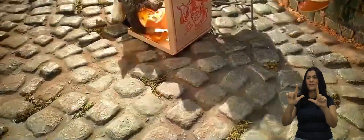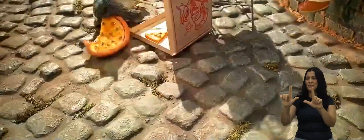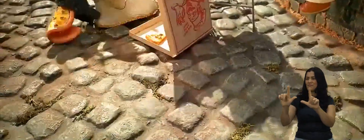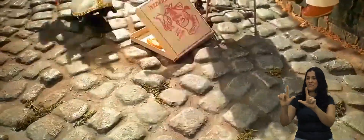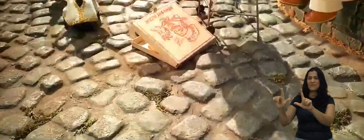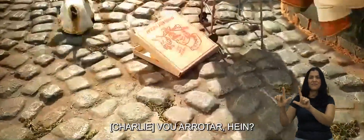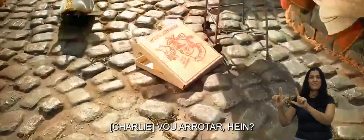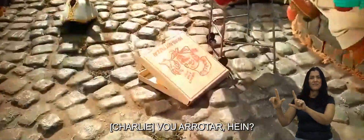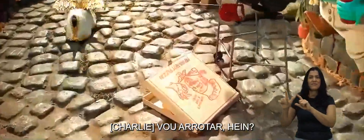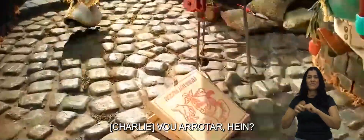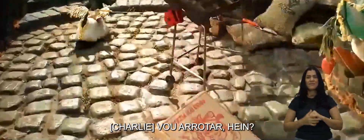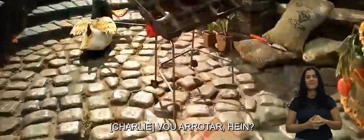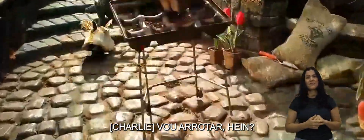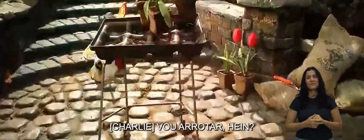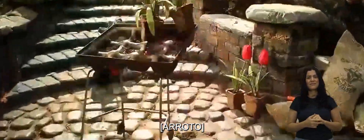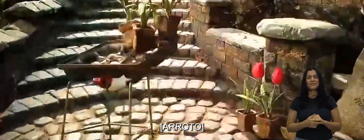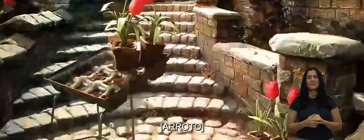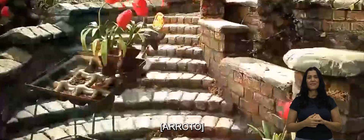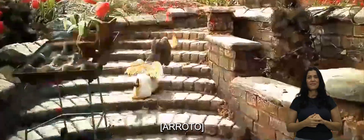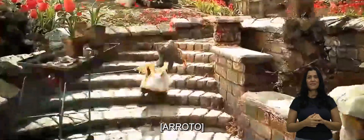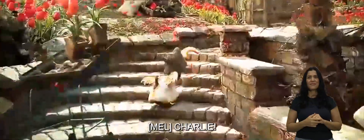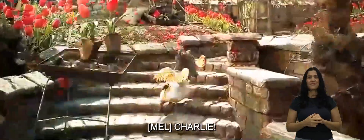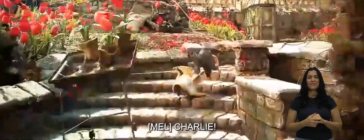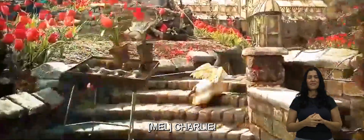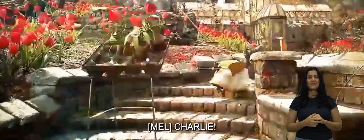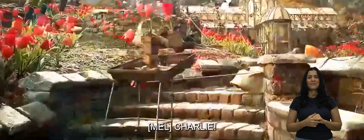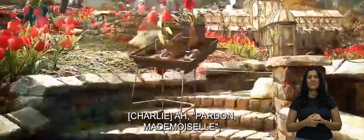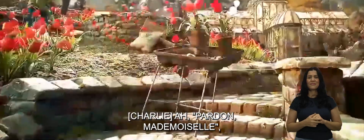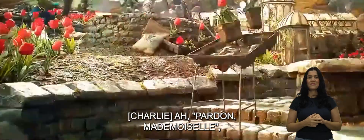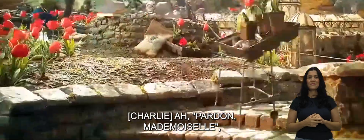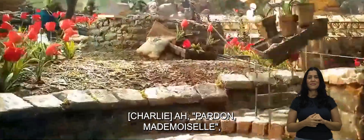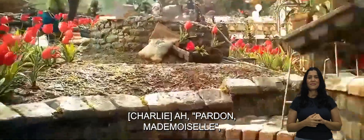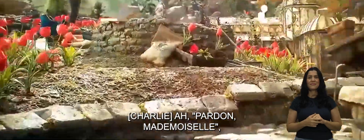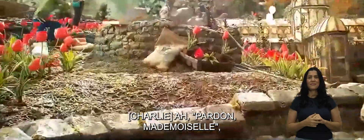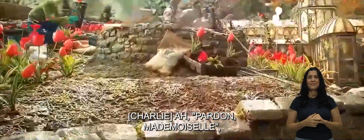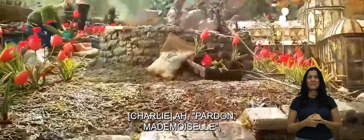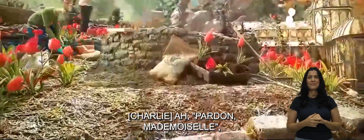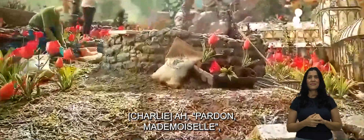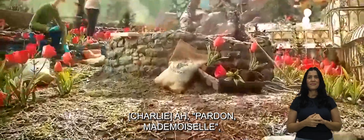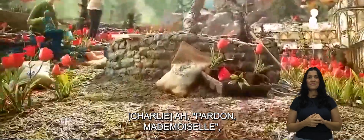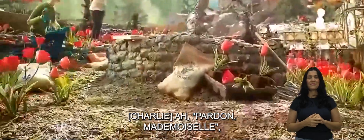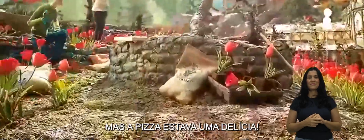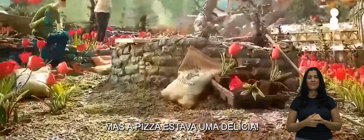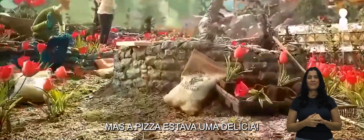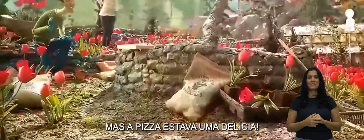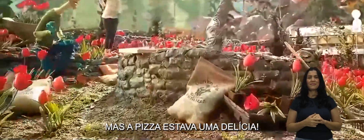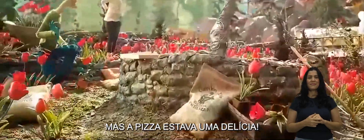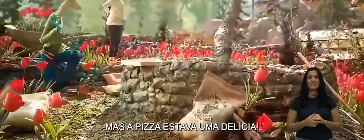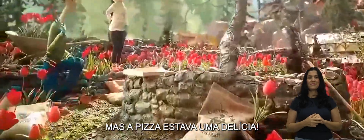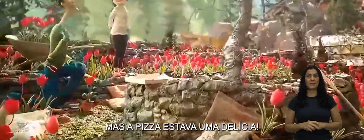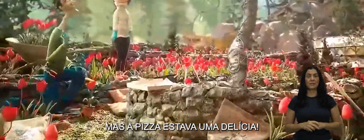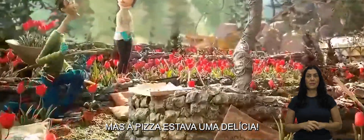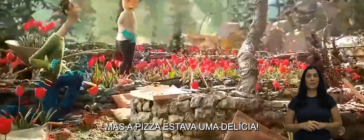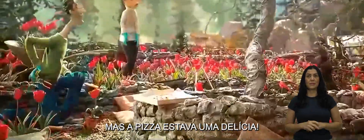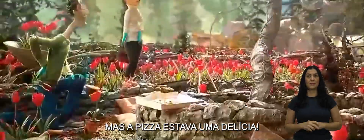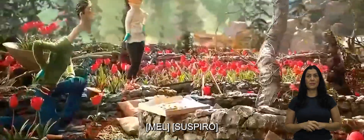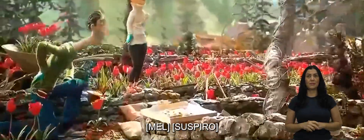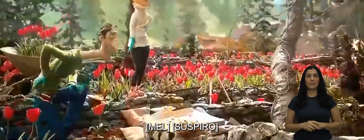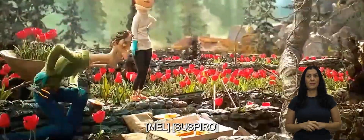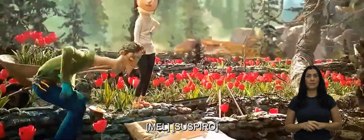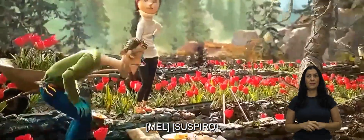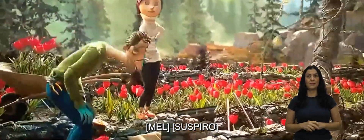sequência. Voir time. Charlie! Ah, pardon, mademoiselle, mas a pizza tava uma delícia.